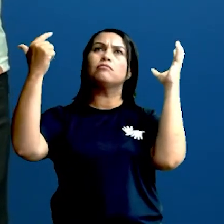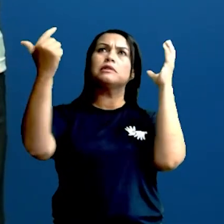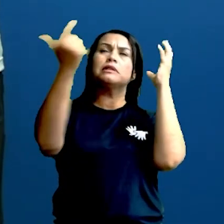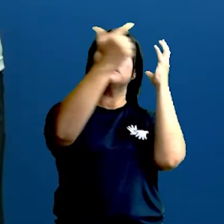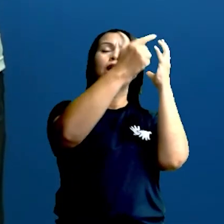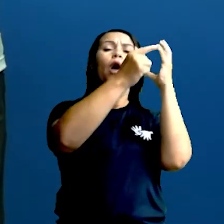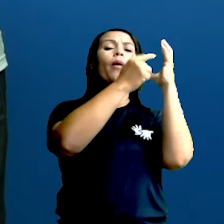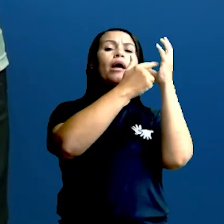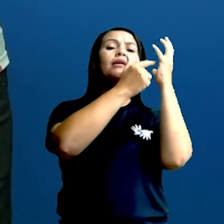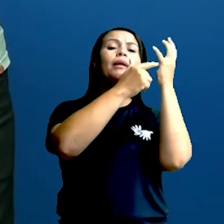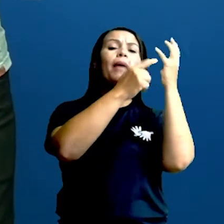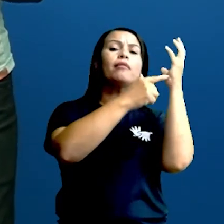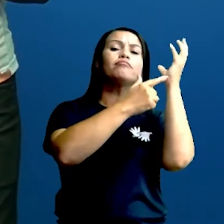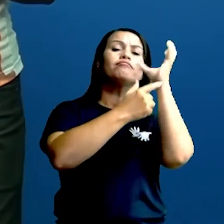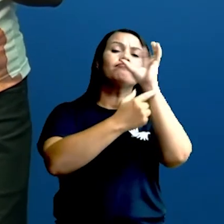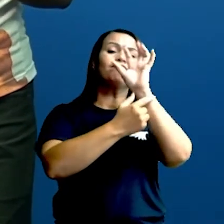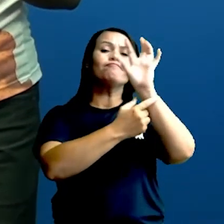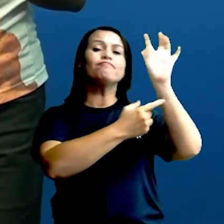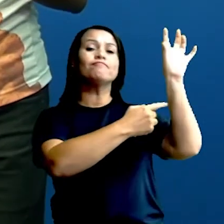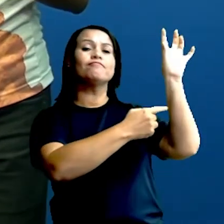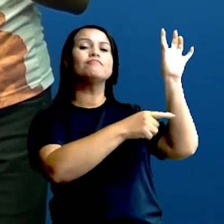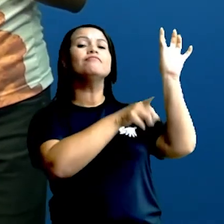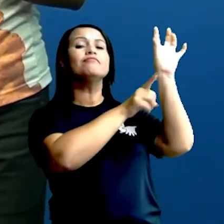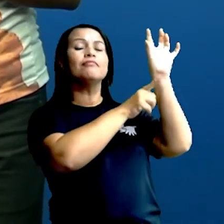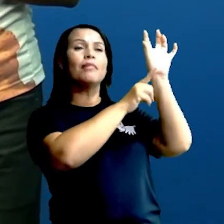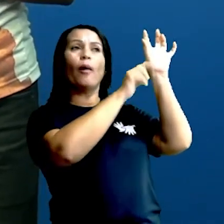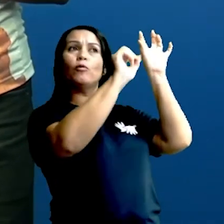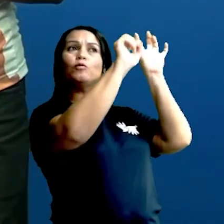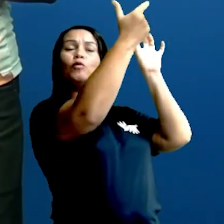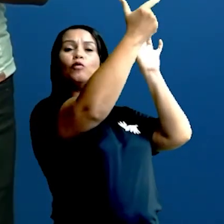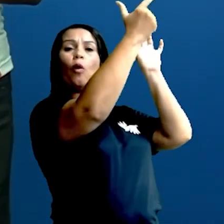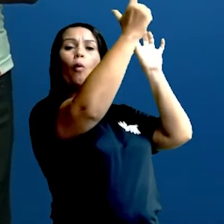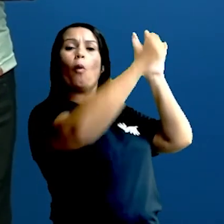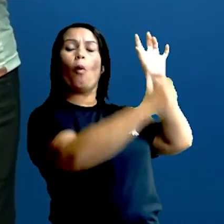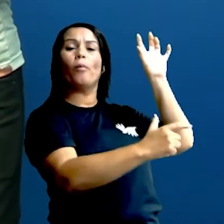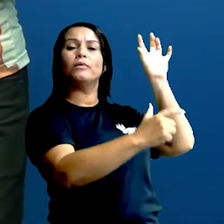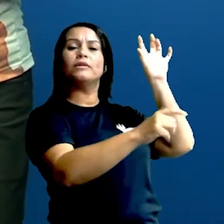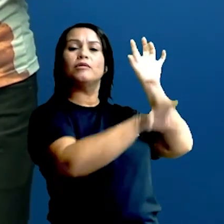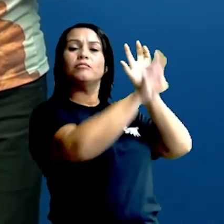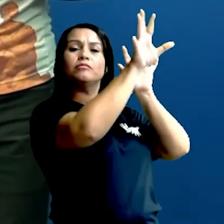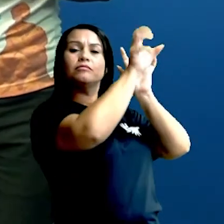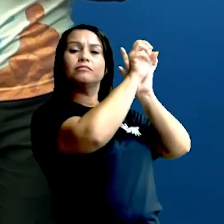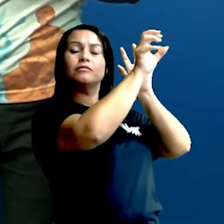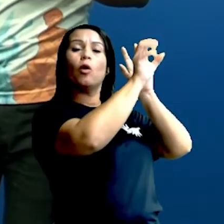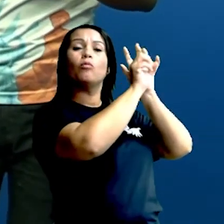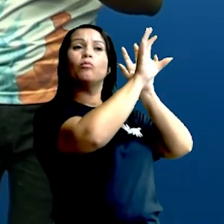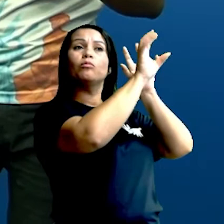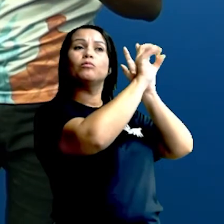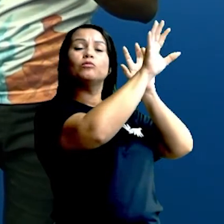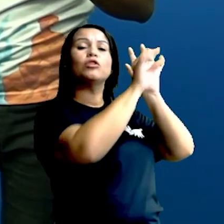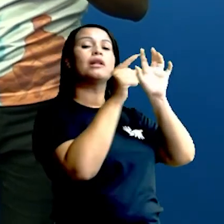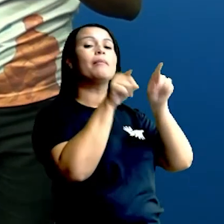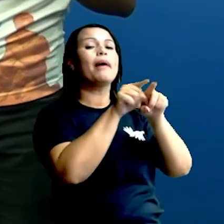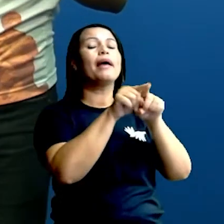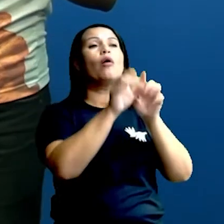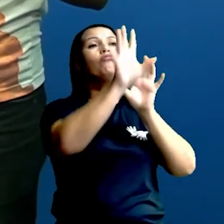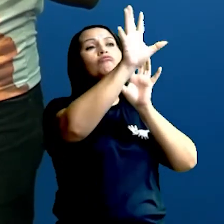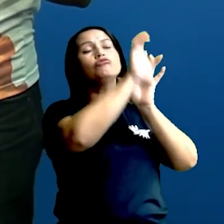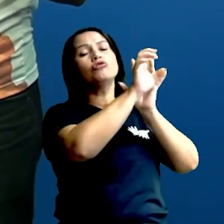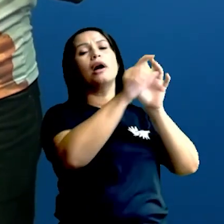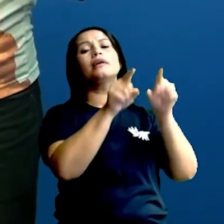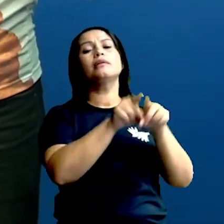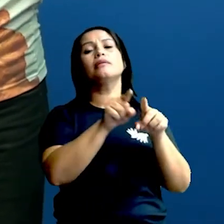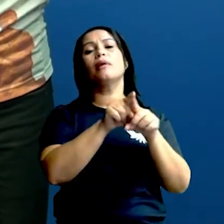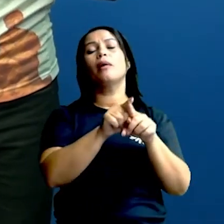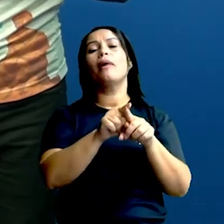virar para aquela região, para aquele lado ao qual o sol está. Portanto, são regiões da